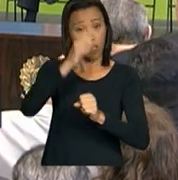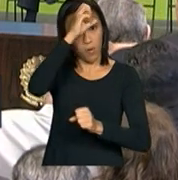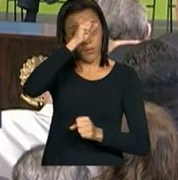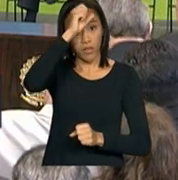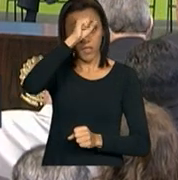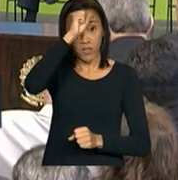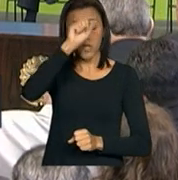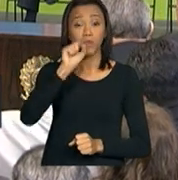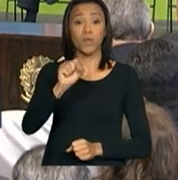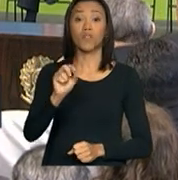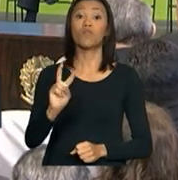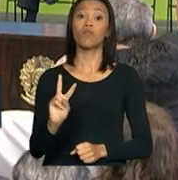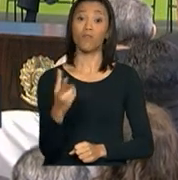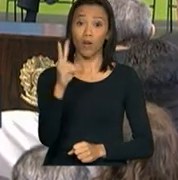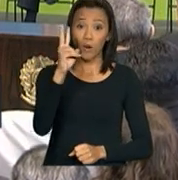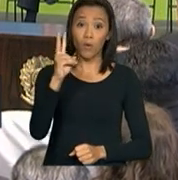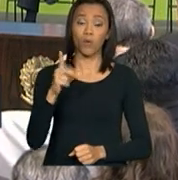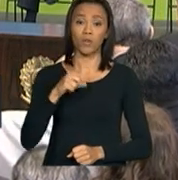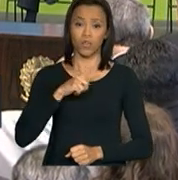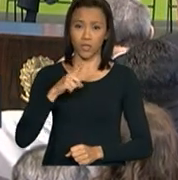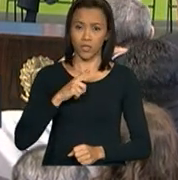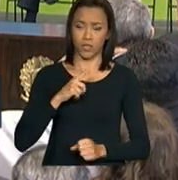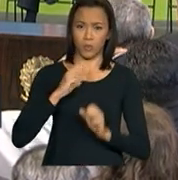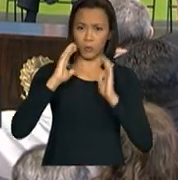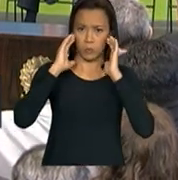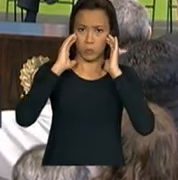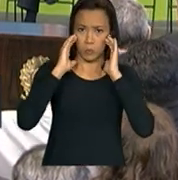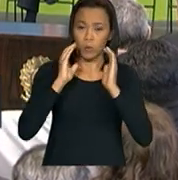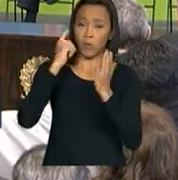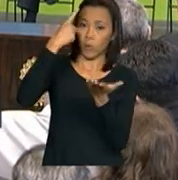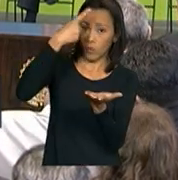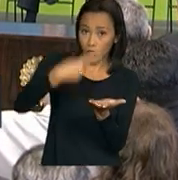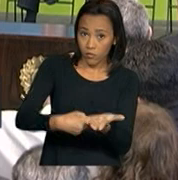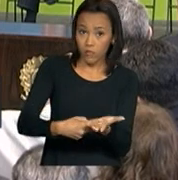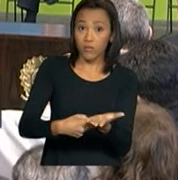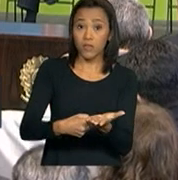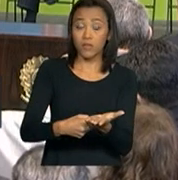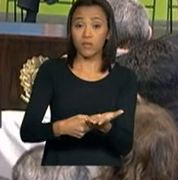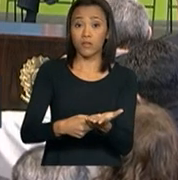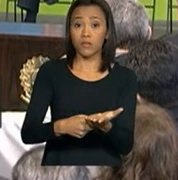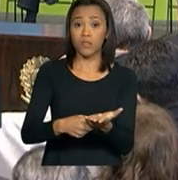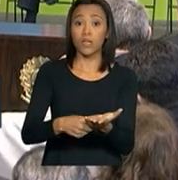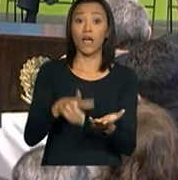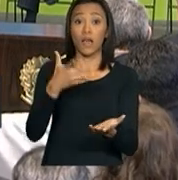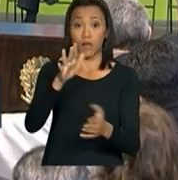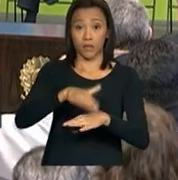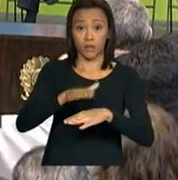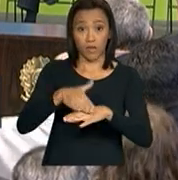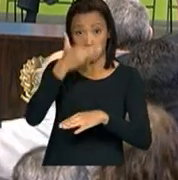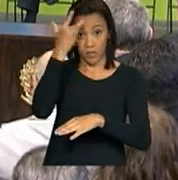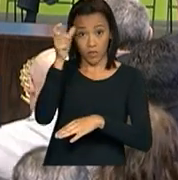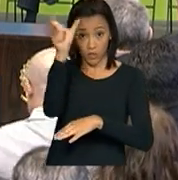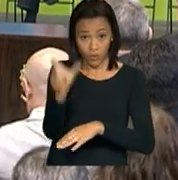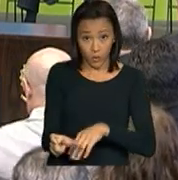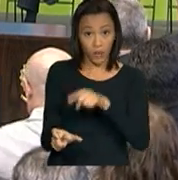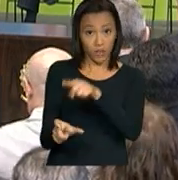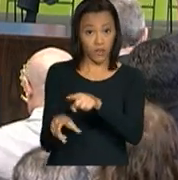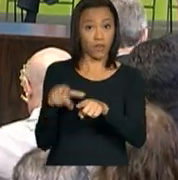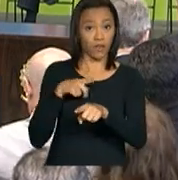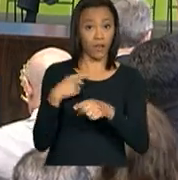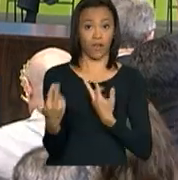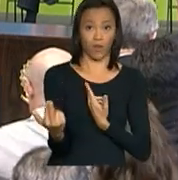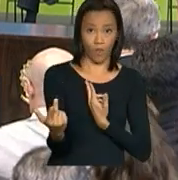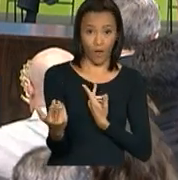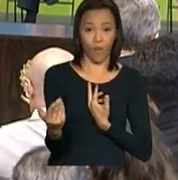valor da Lealdade entre aqueles que desenvolvem com a gente a tarefa de